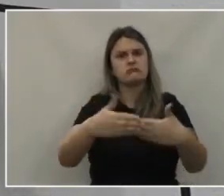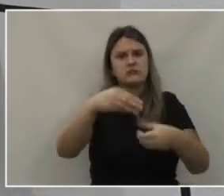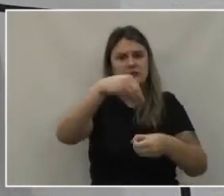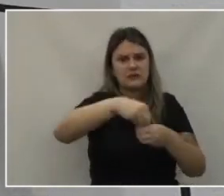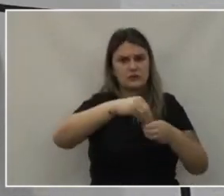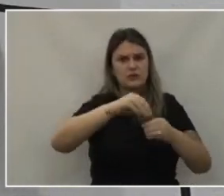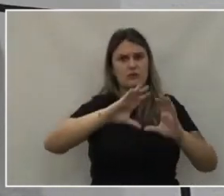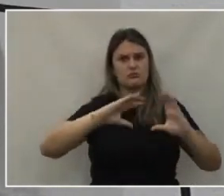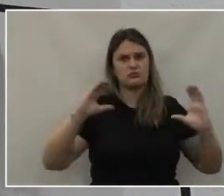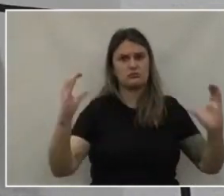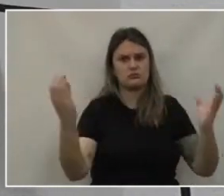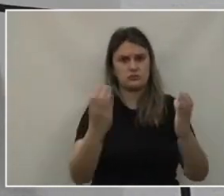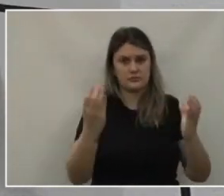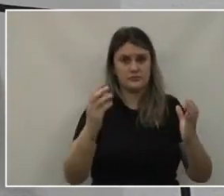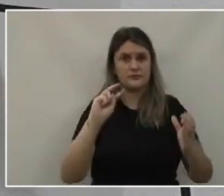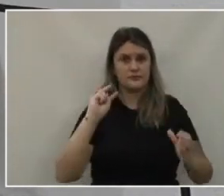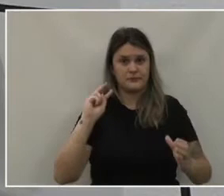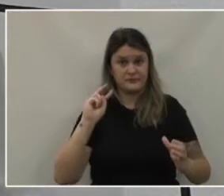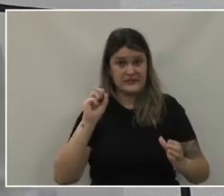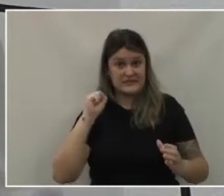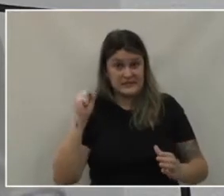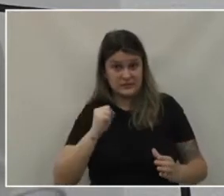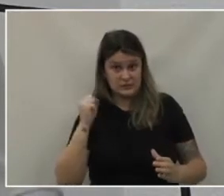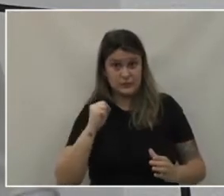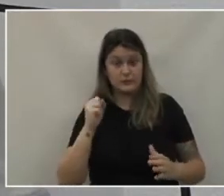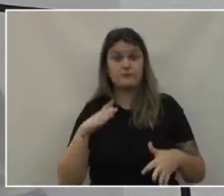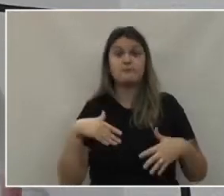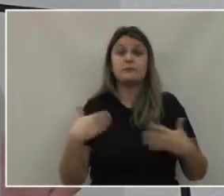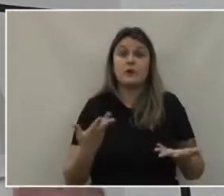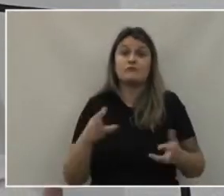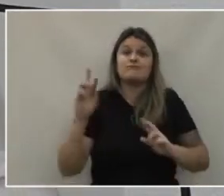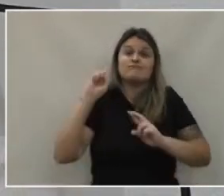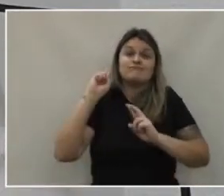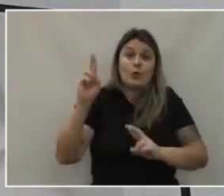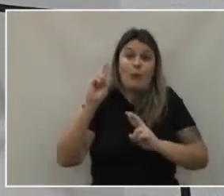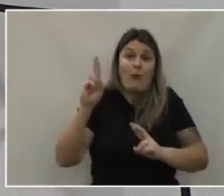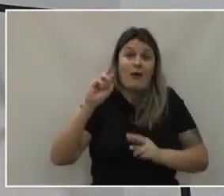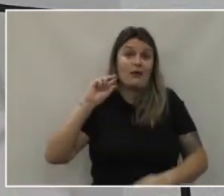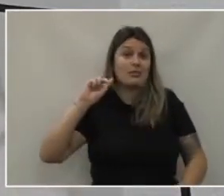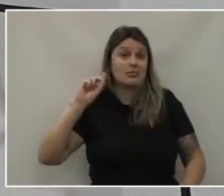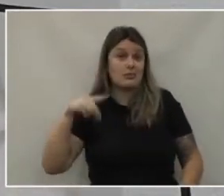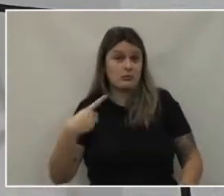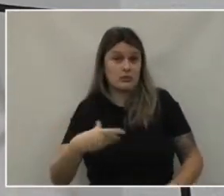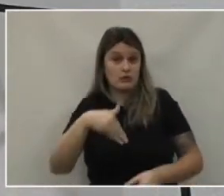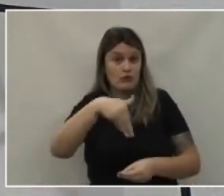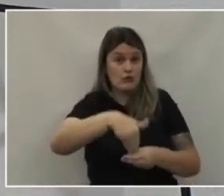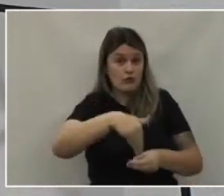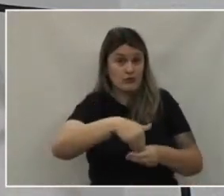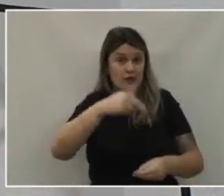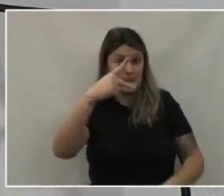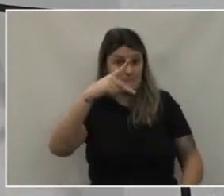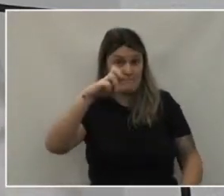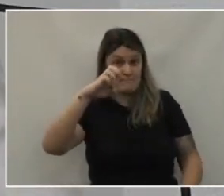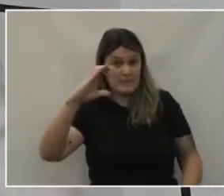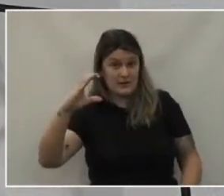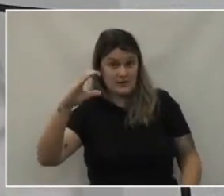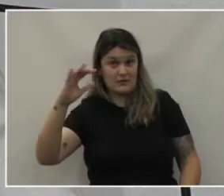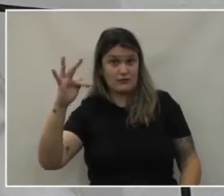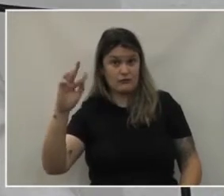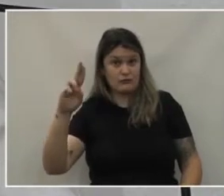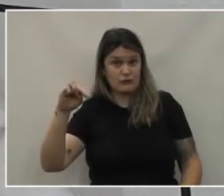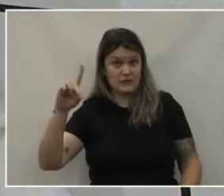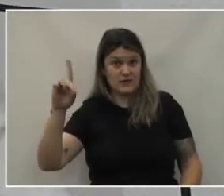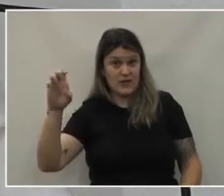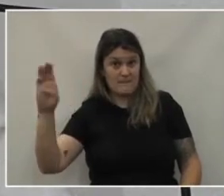Câmara. Então, esperamos que os deputados votem a PEC do Fundeb, enquanto